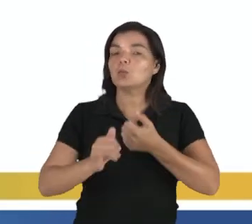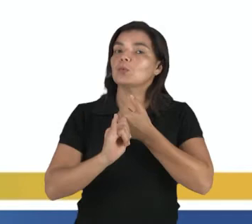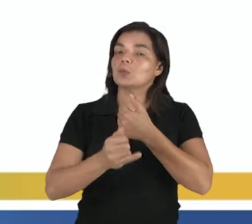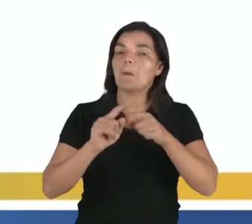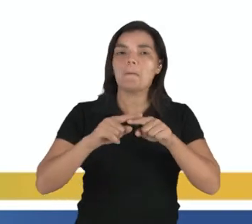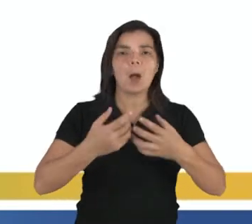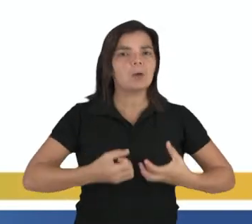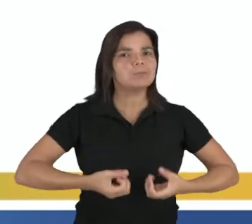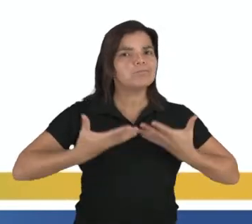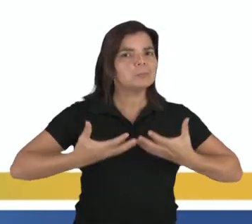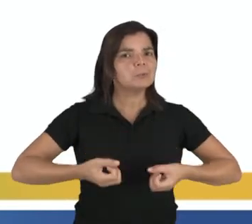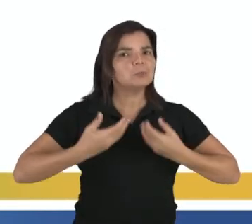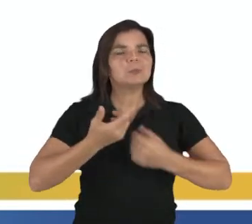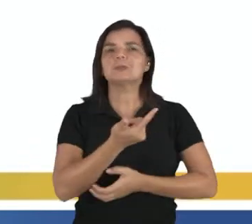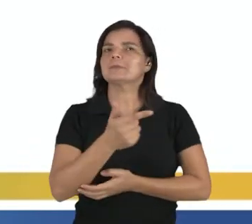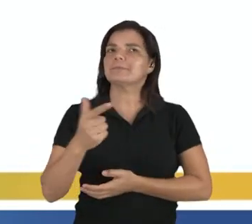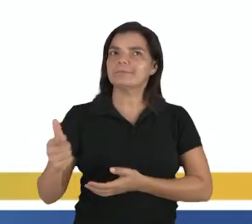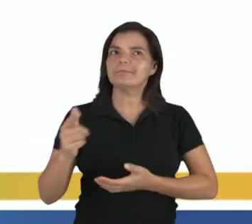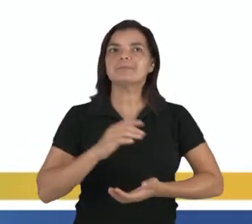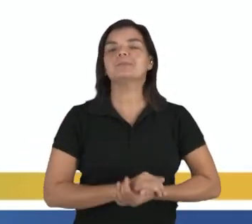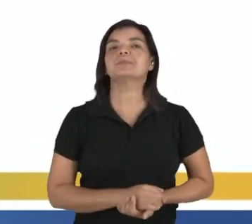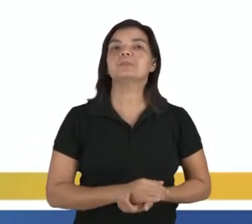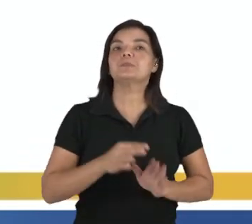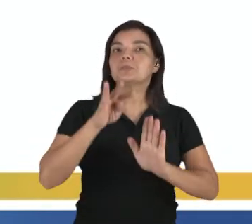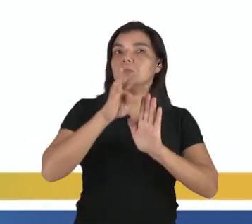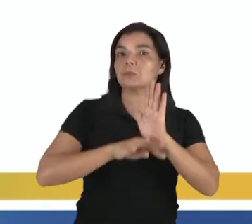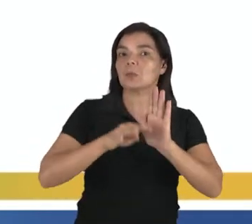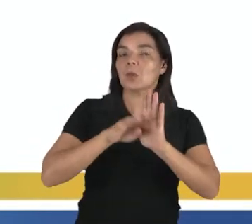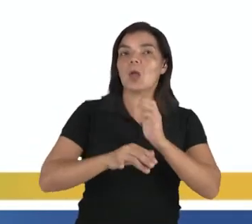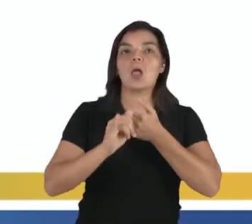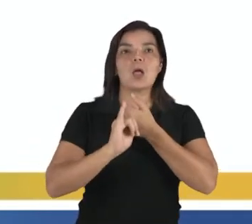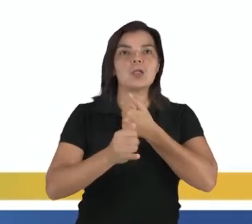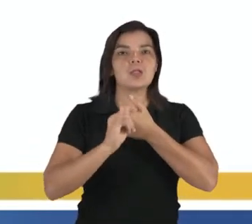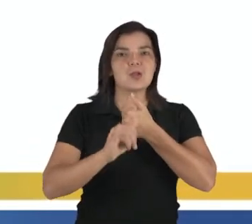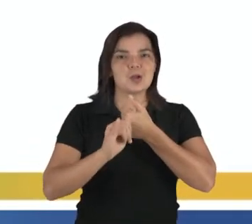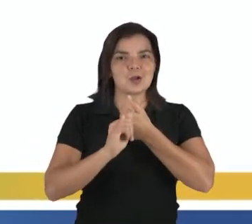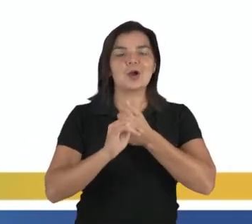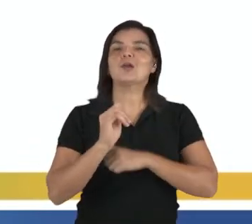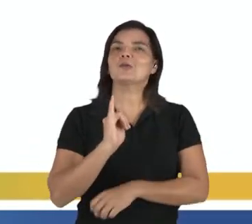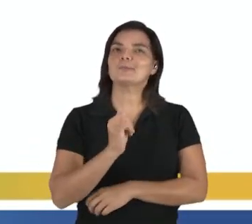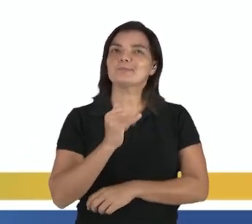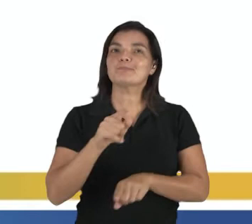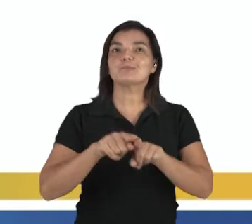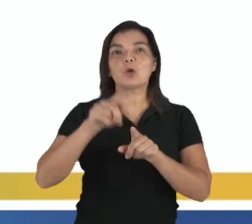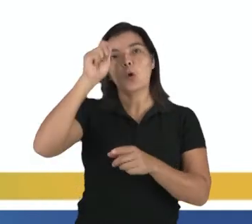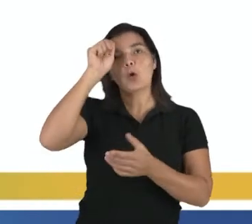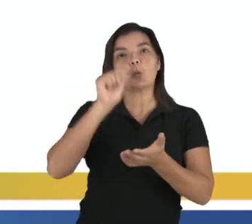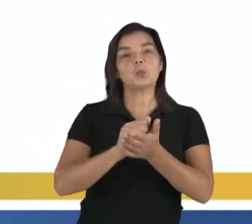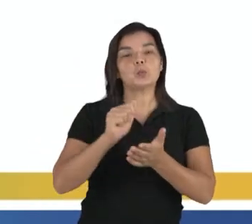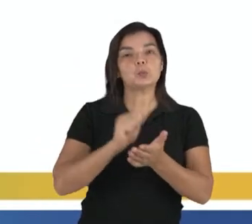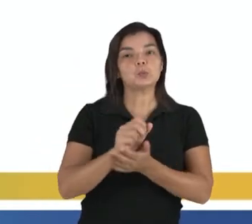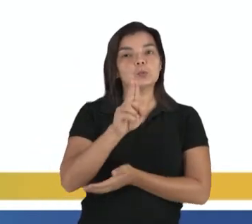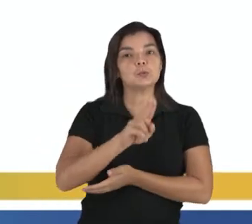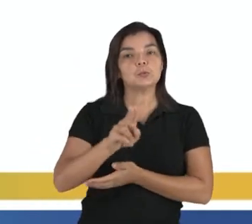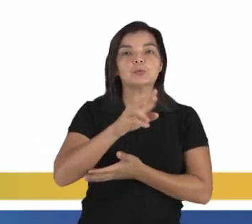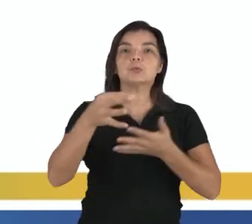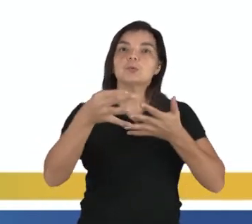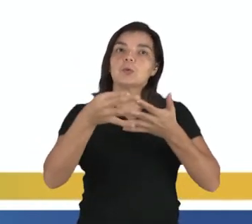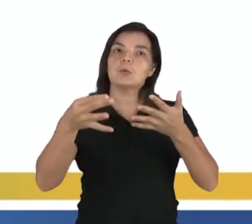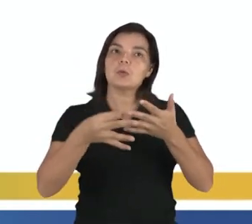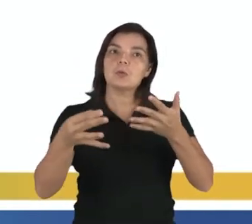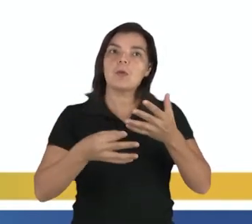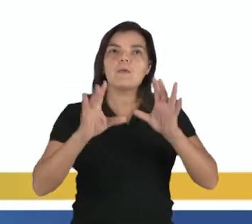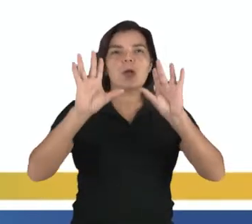está sem inspiração. O texto é uma crônica narrativa, pois o autor utilizou os elementos e